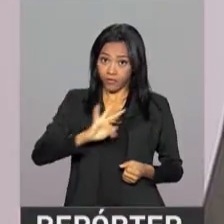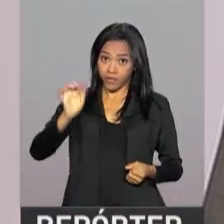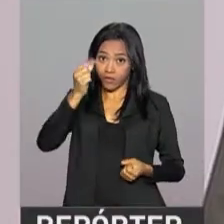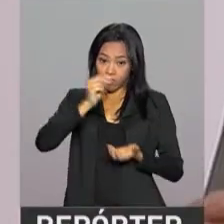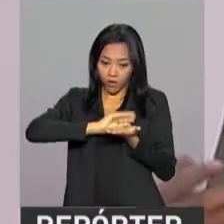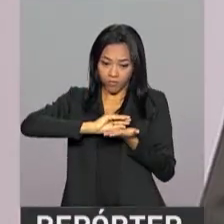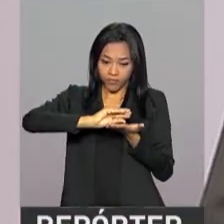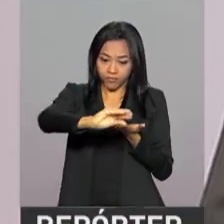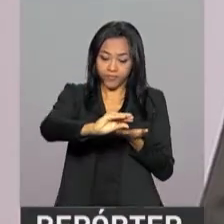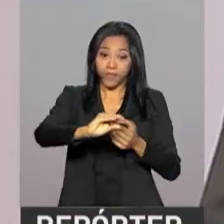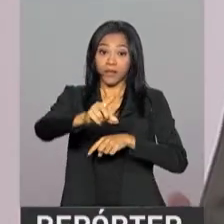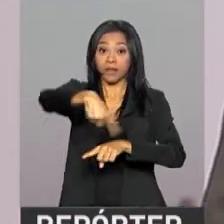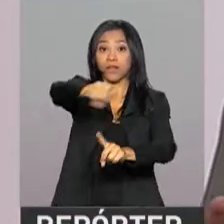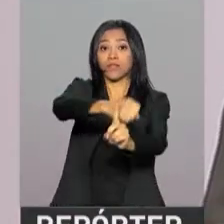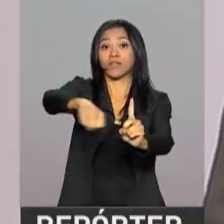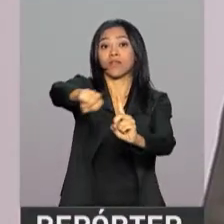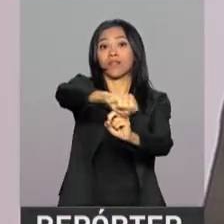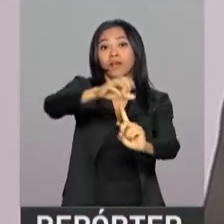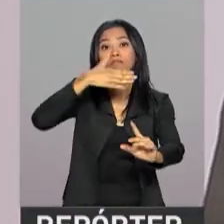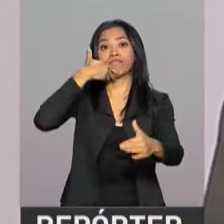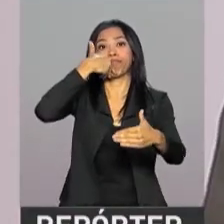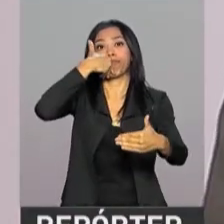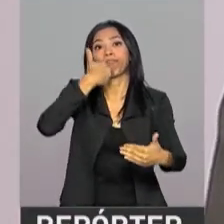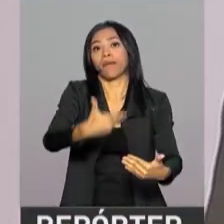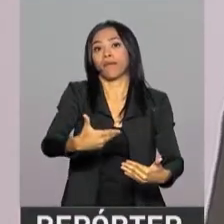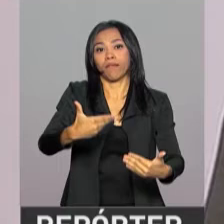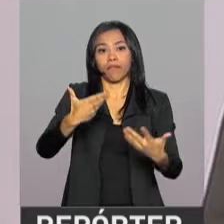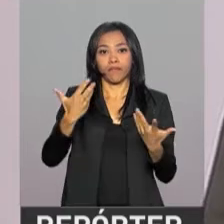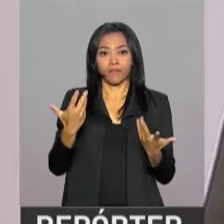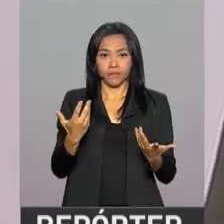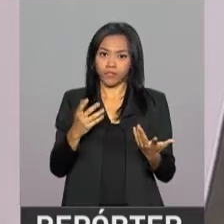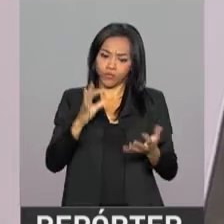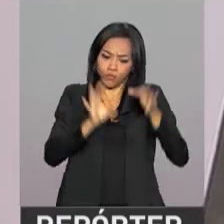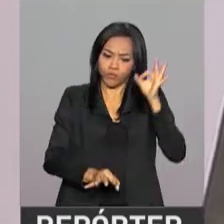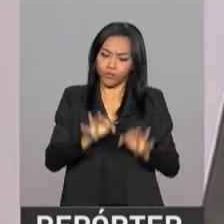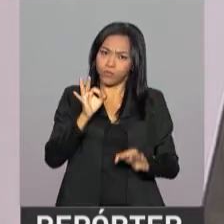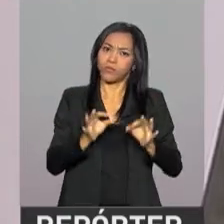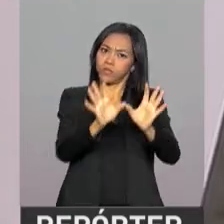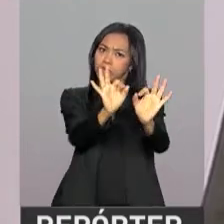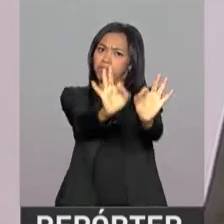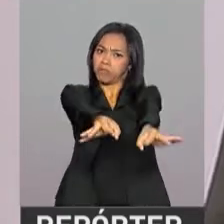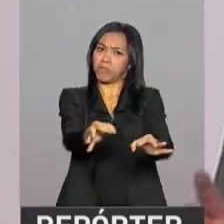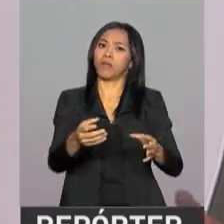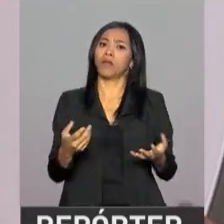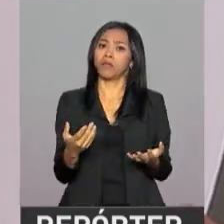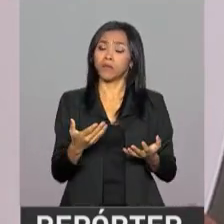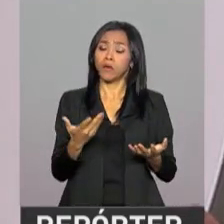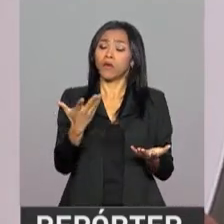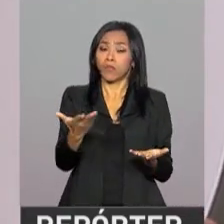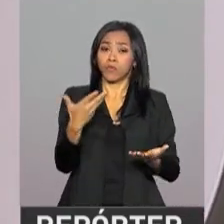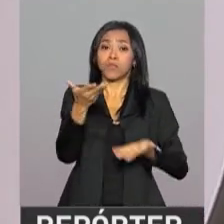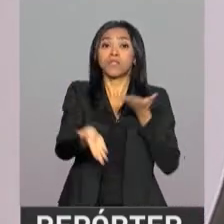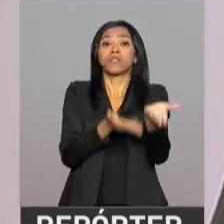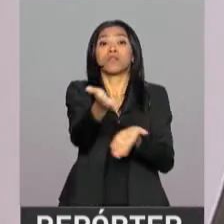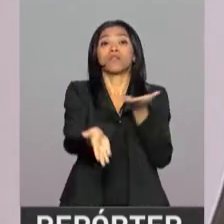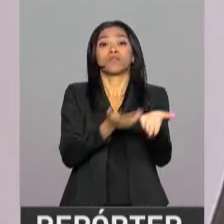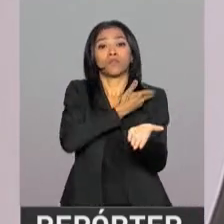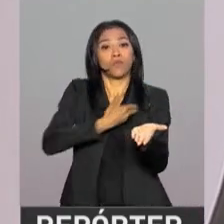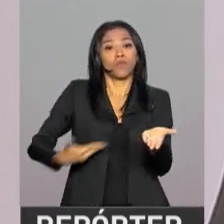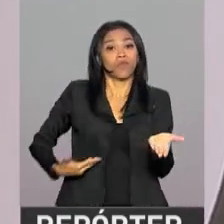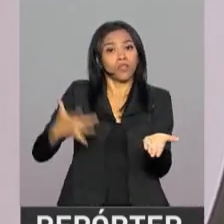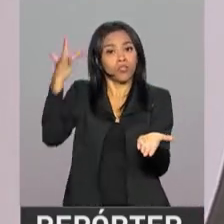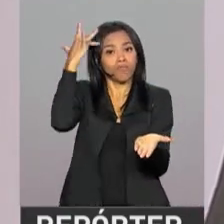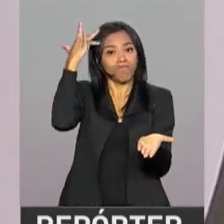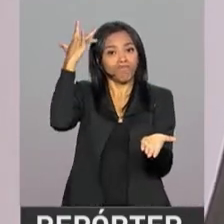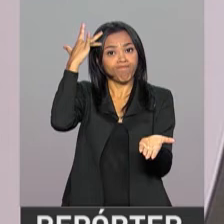ea sociedade brasileira clama naturalmente com o justíssimo motivo por serviços públicos de